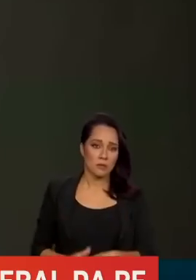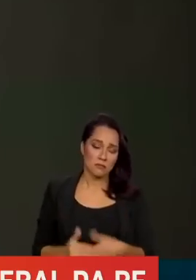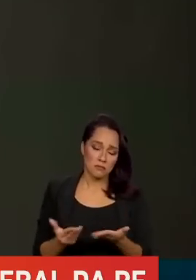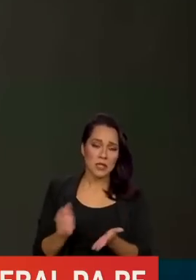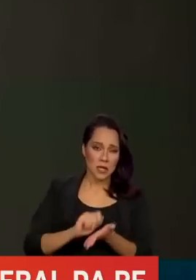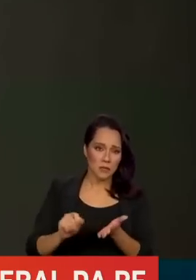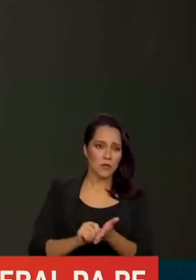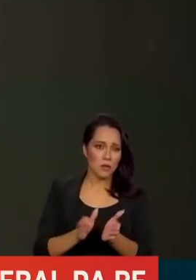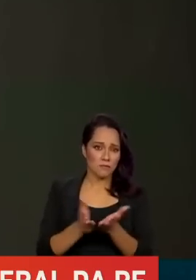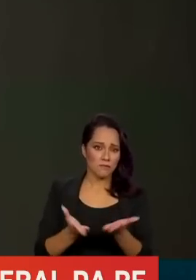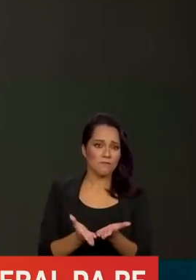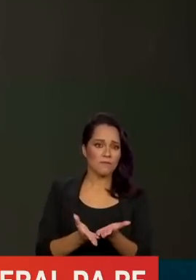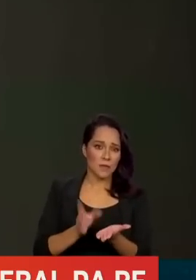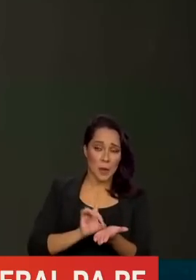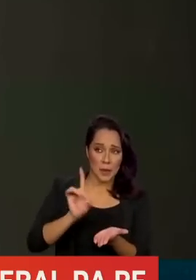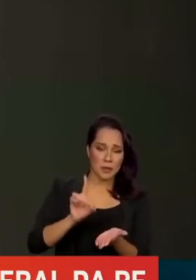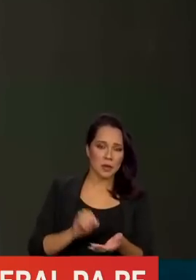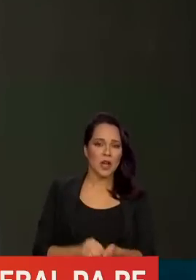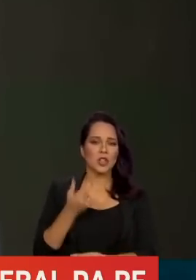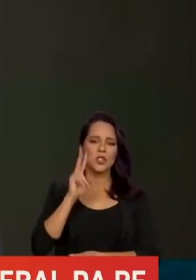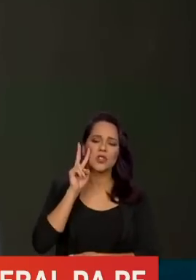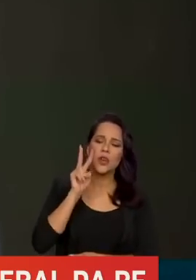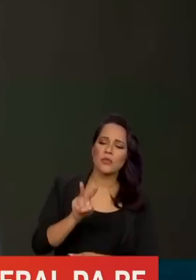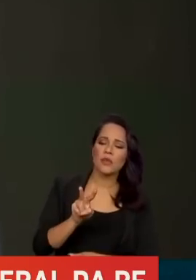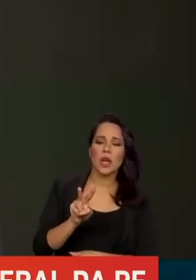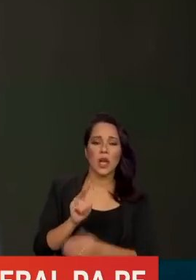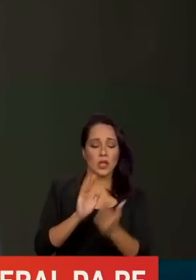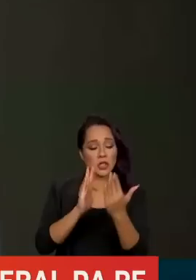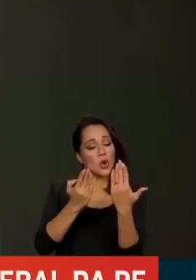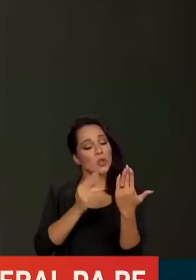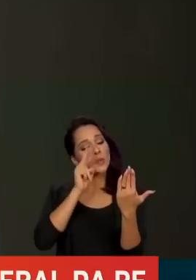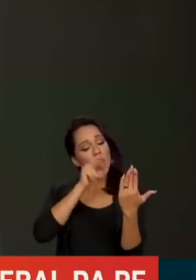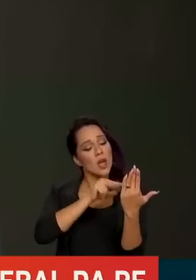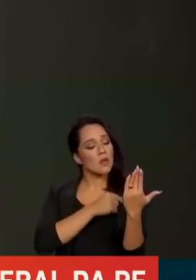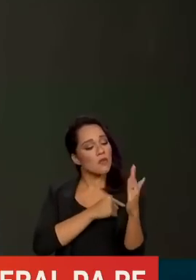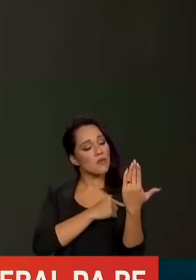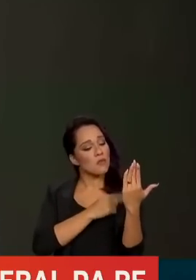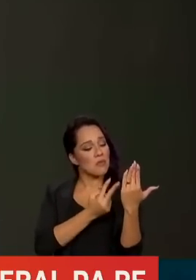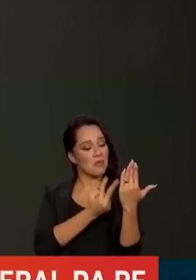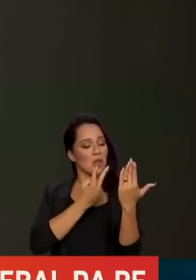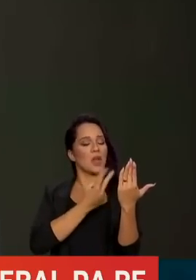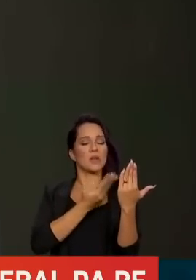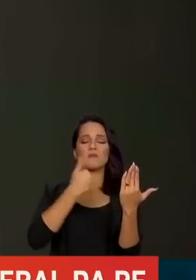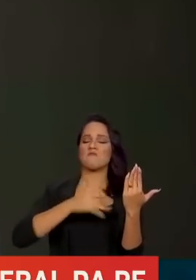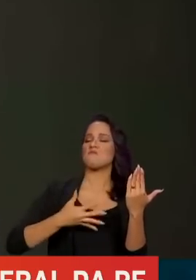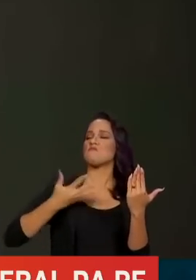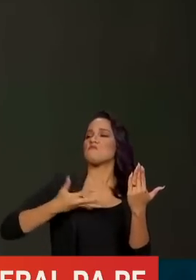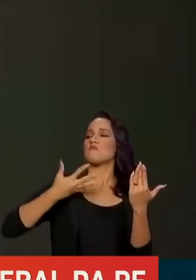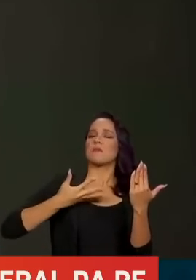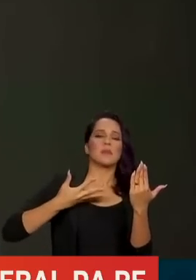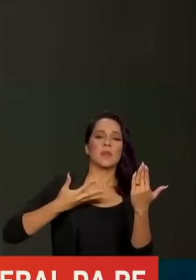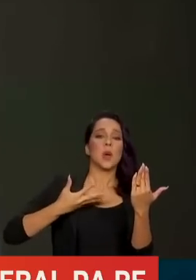nós não devemos apenas olhar para os nossos espelhos domésticos e nos invadecermos